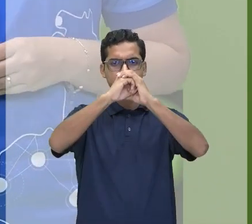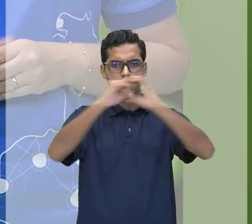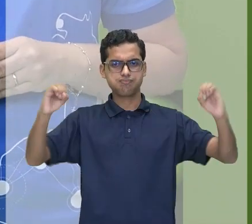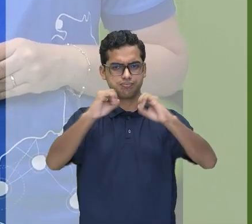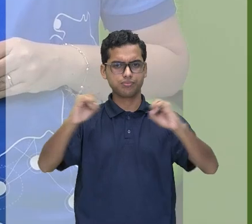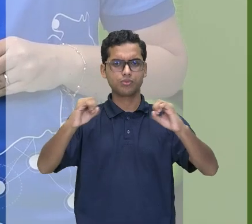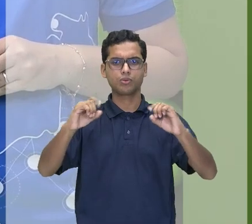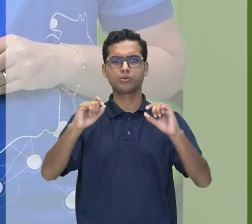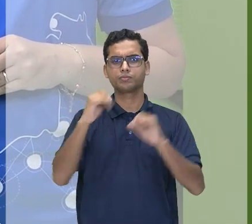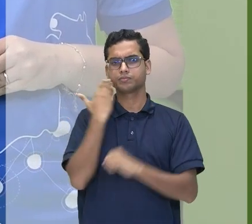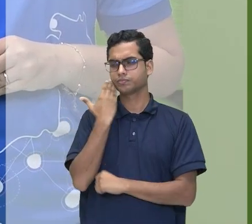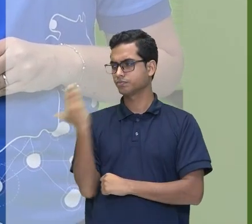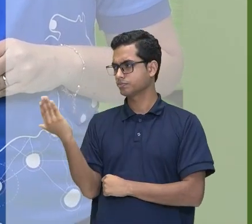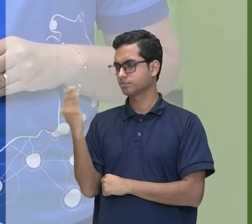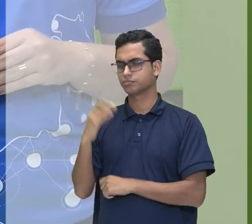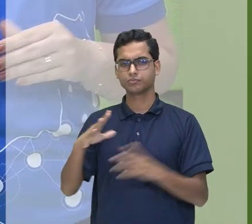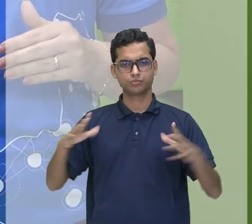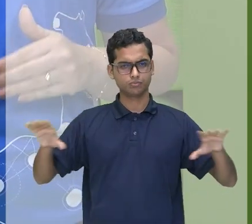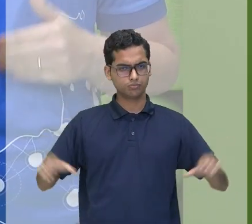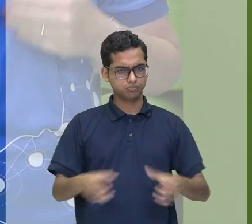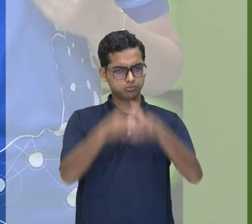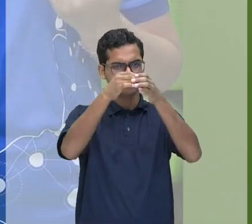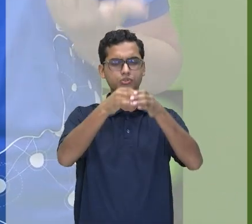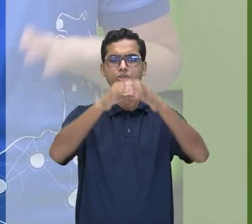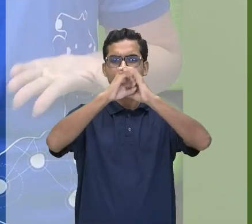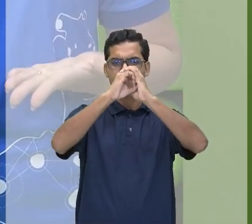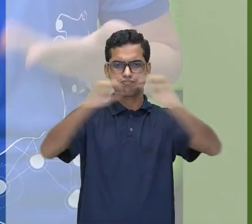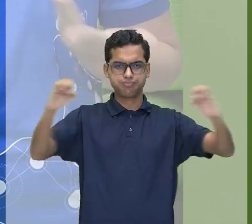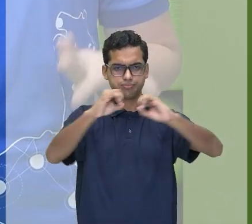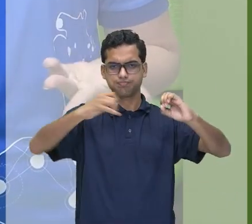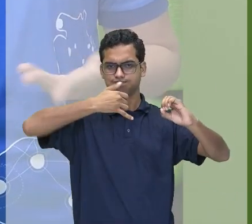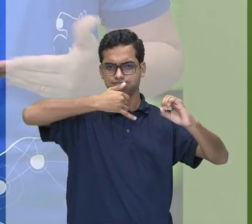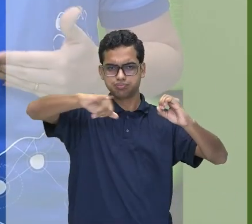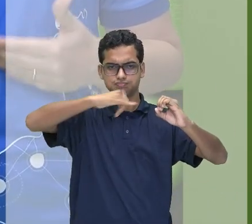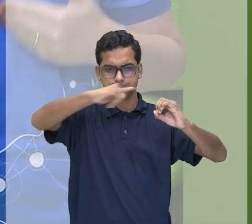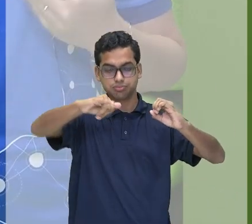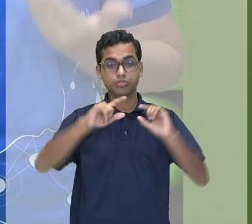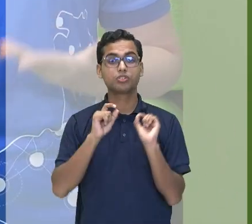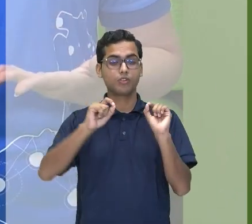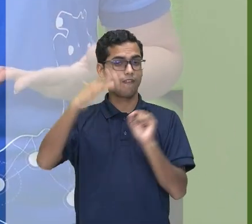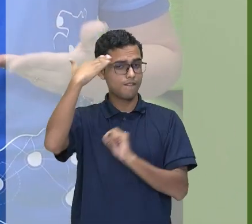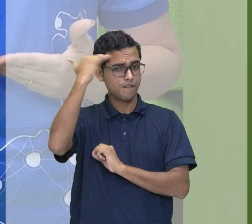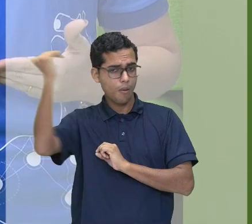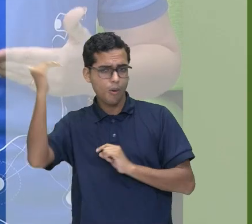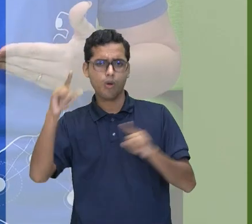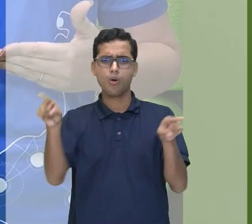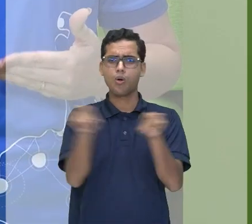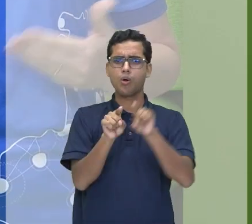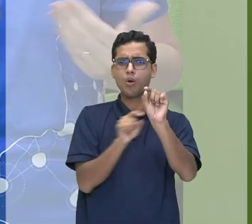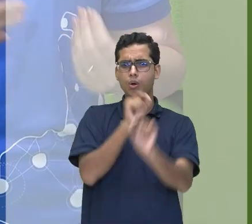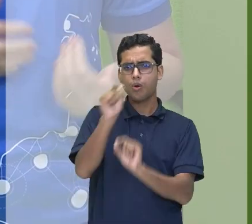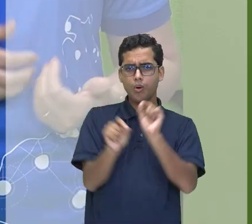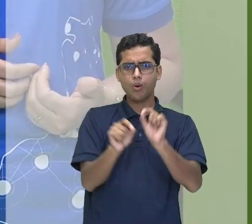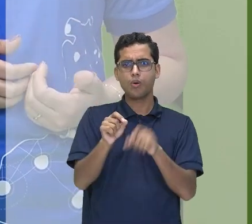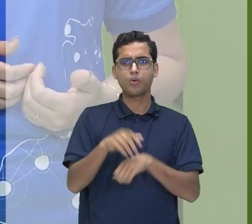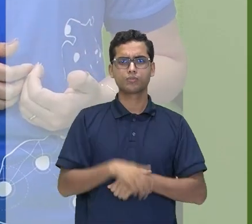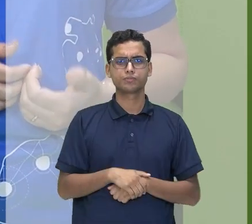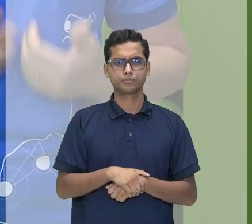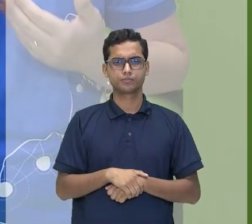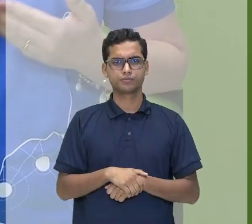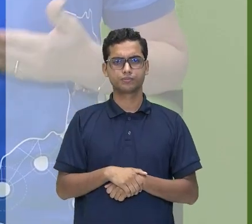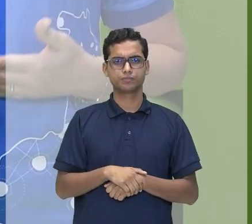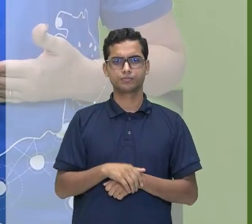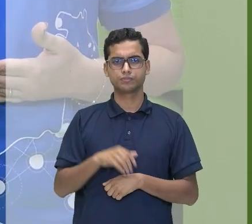nuclear. E no caso aí, a energia nuclear, ela é conhecida, né, também como energia